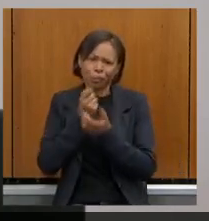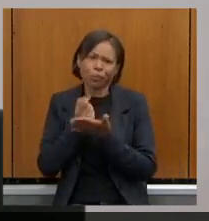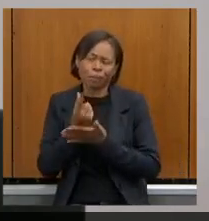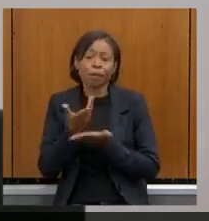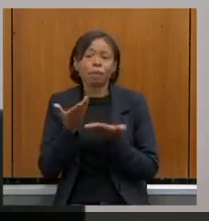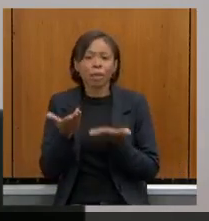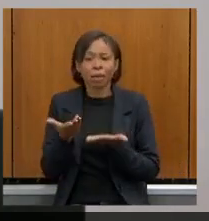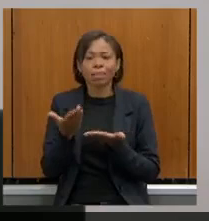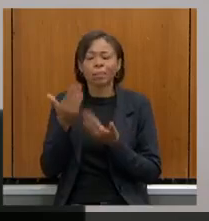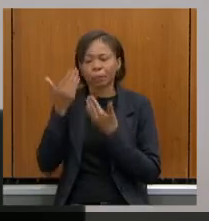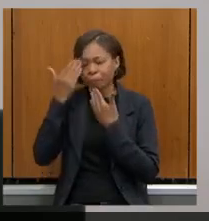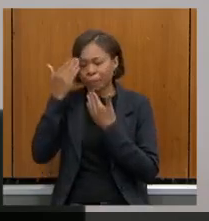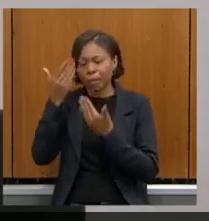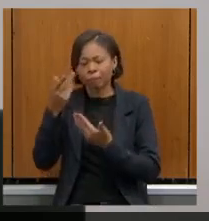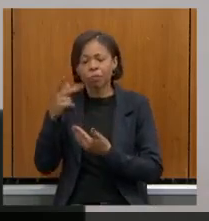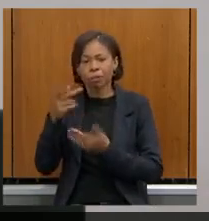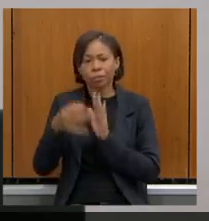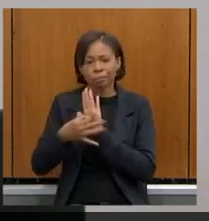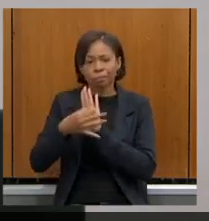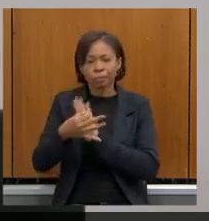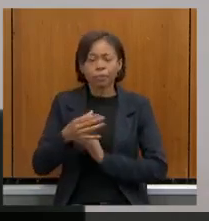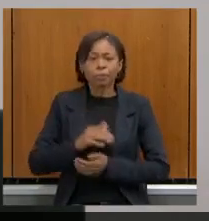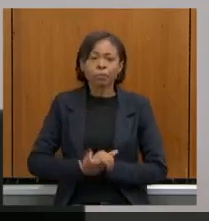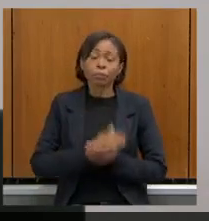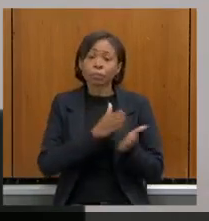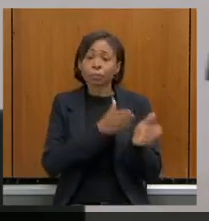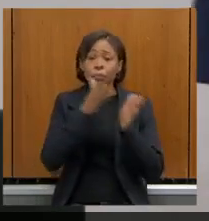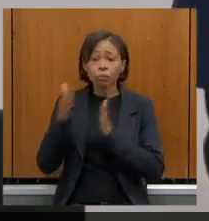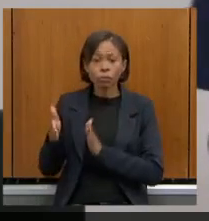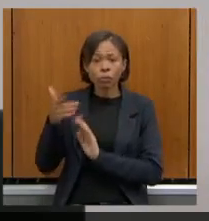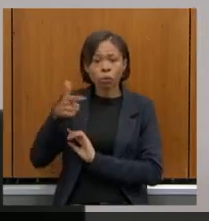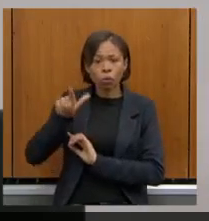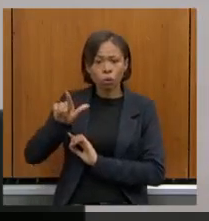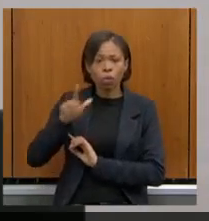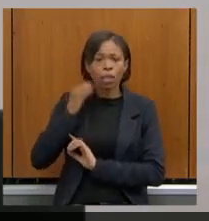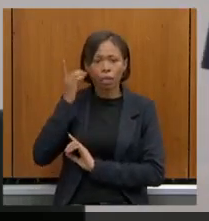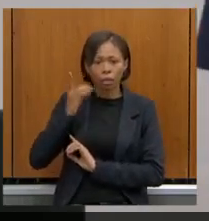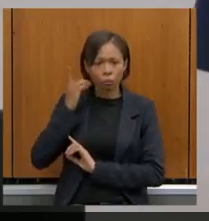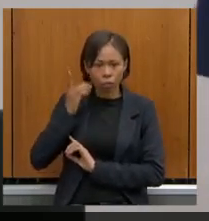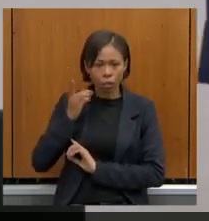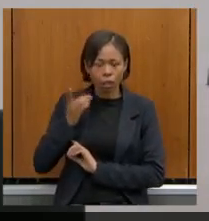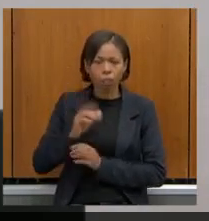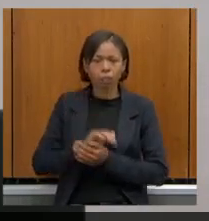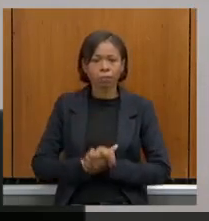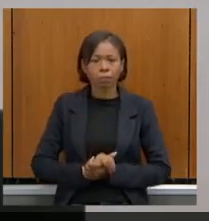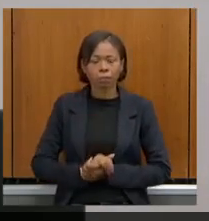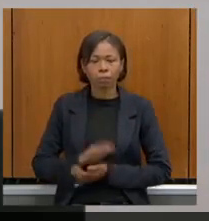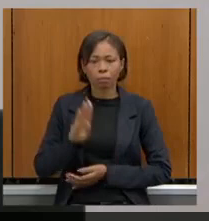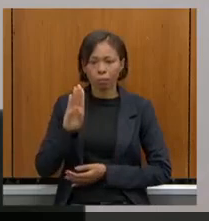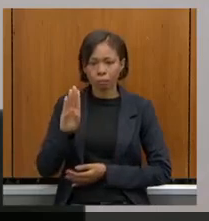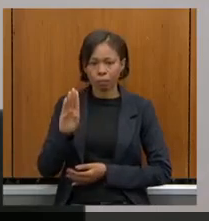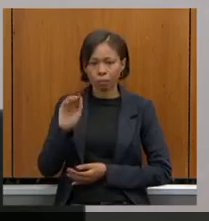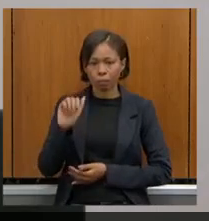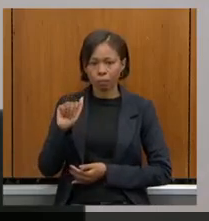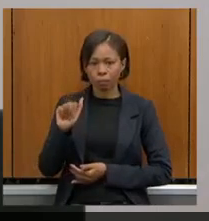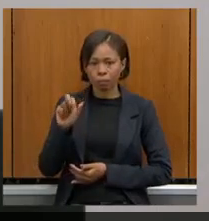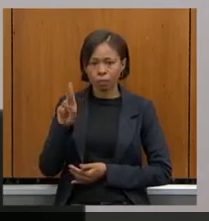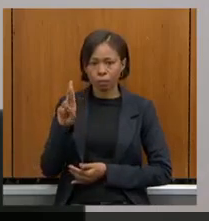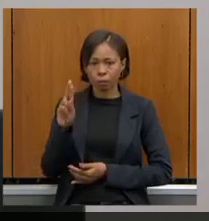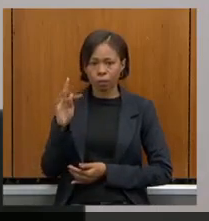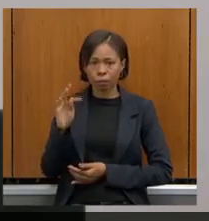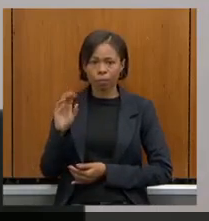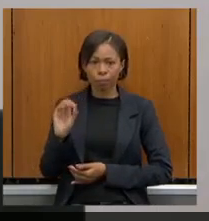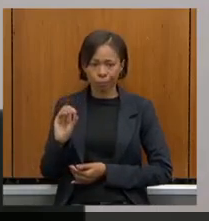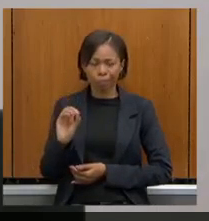contribuição passa a palavra agora ao próximo deputado escrito deputado Bartô aqui presente